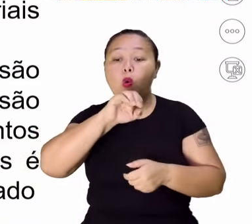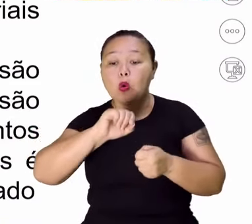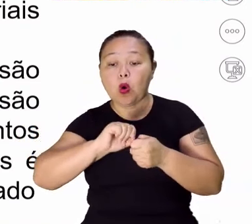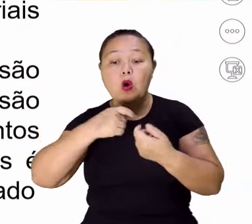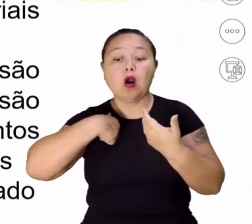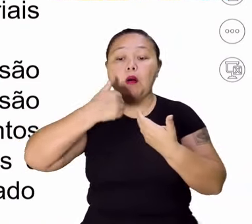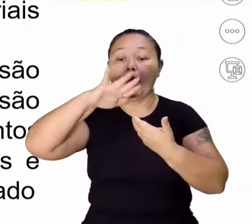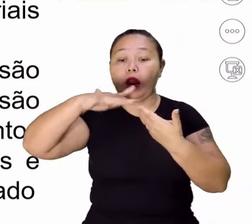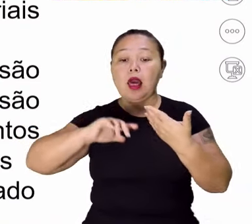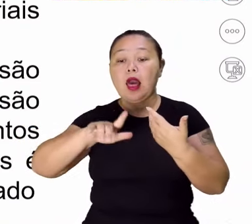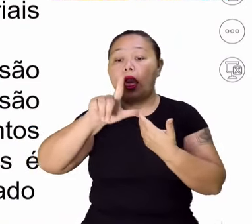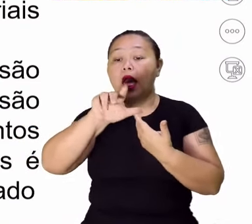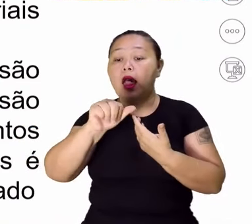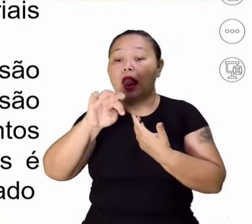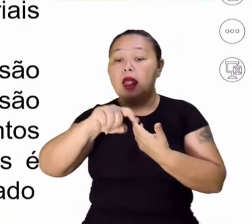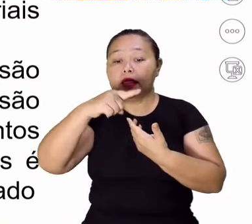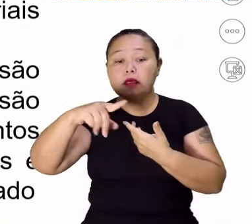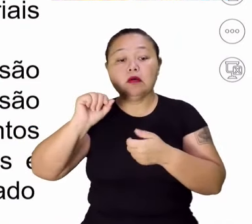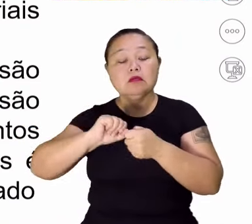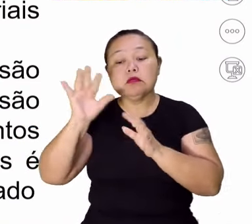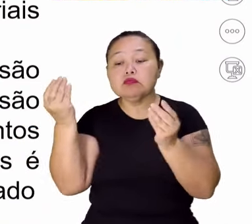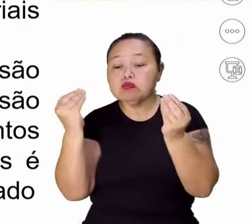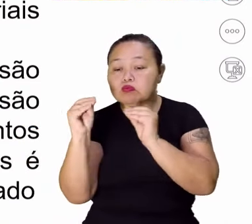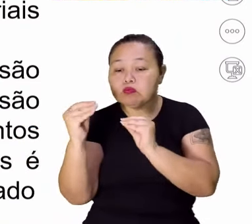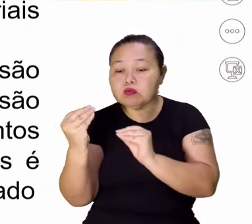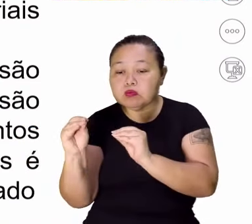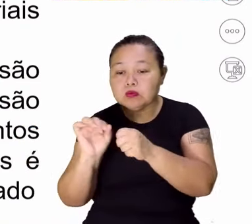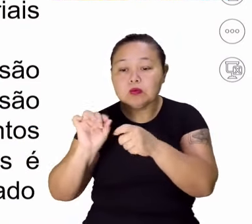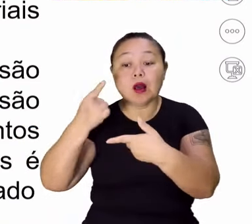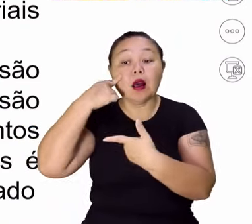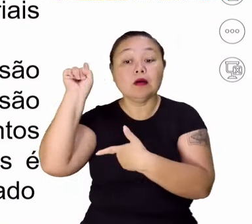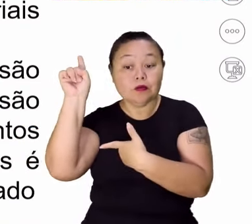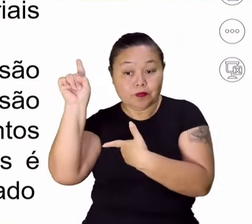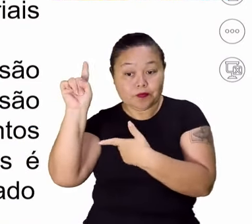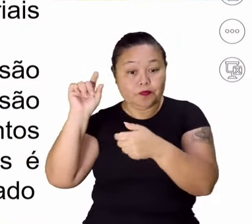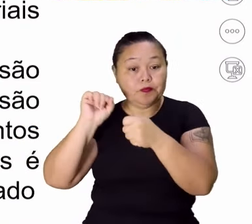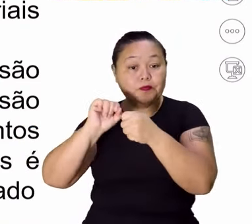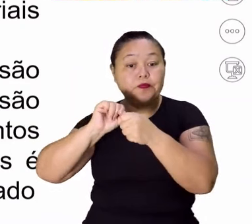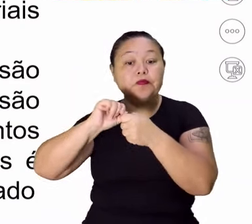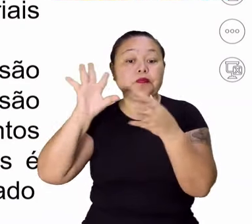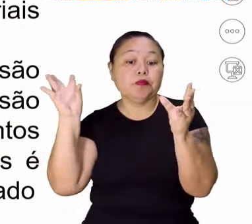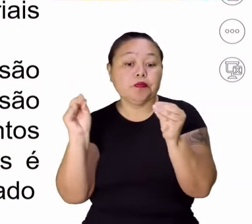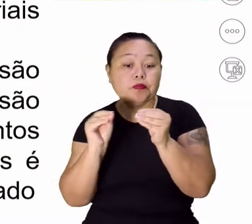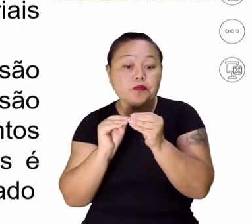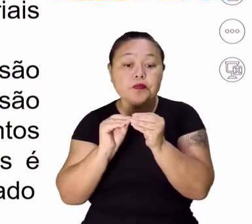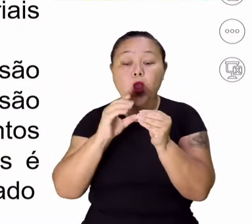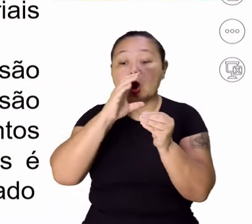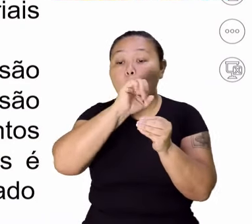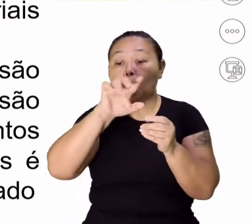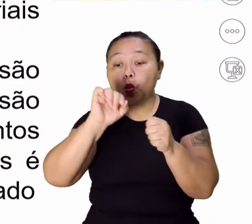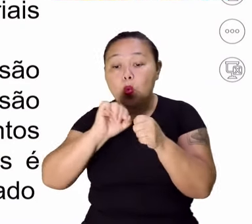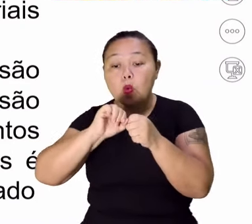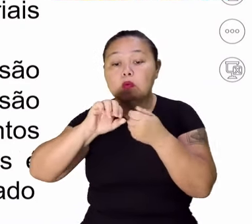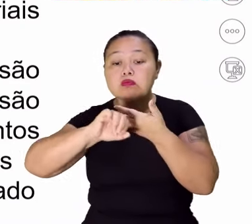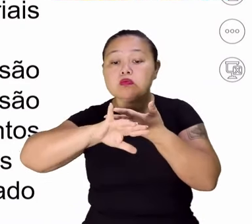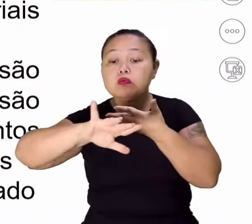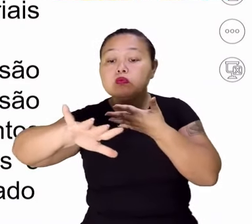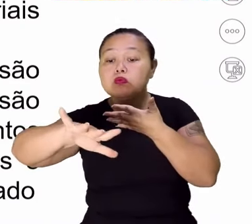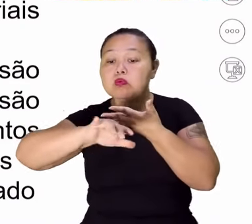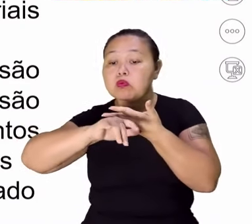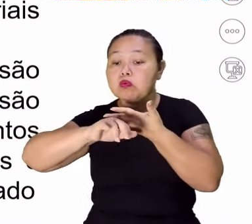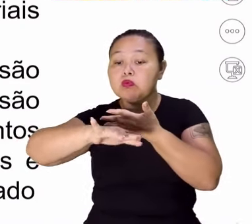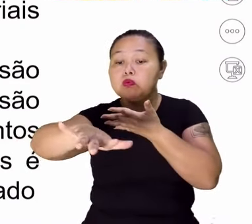alumínio e latão para fabricar esse dissipador, ok? Em suma, o cooler e dissipador de calor são acessórios